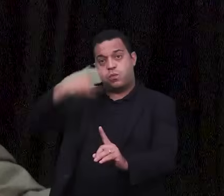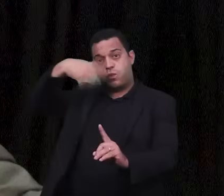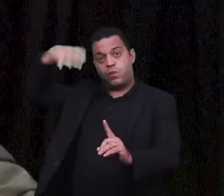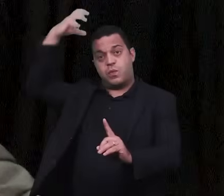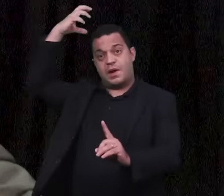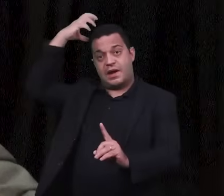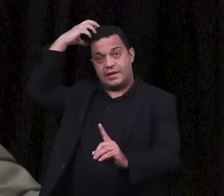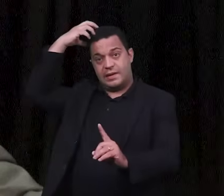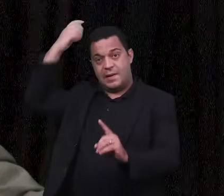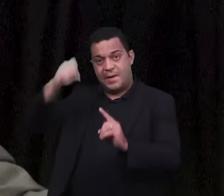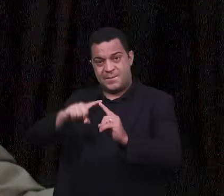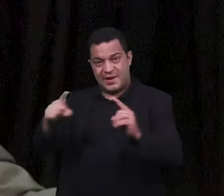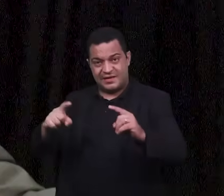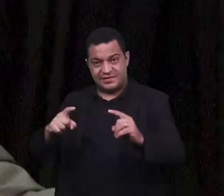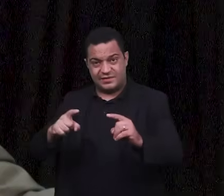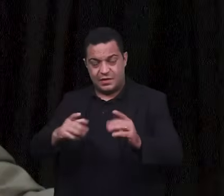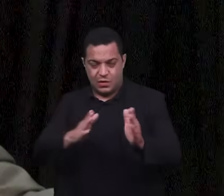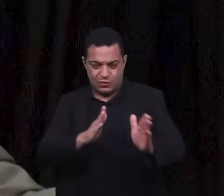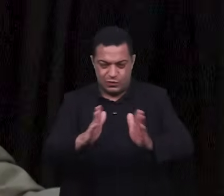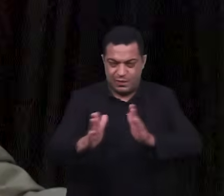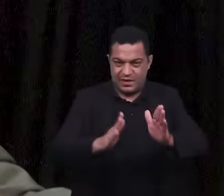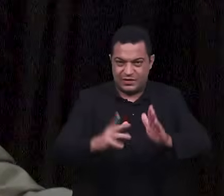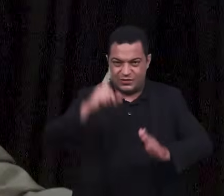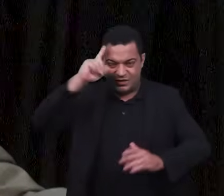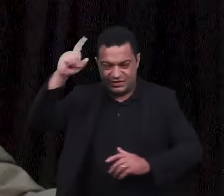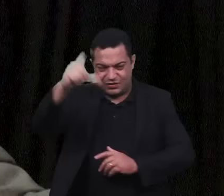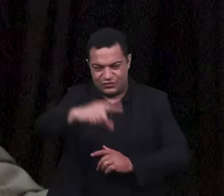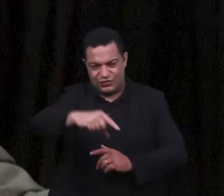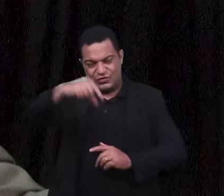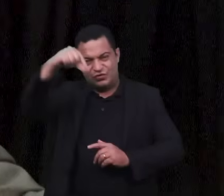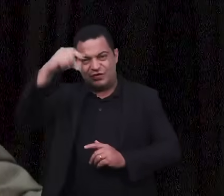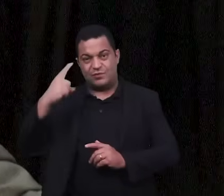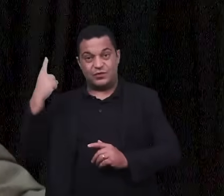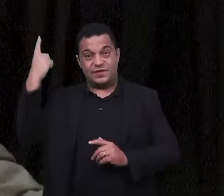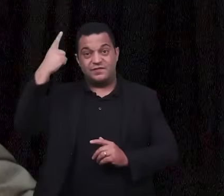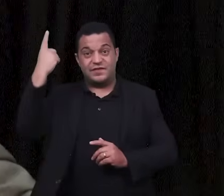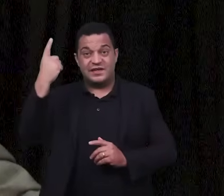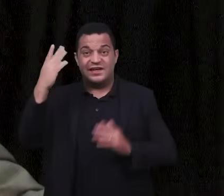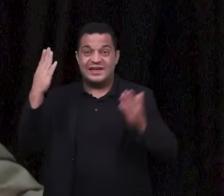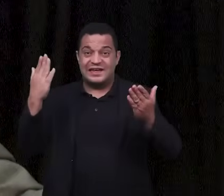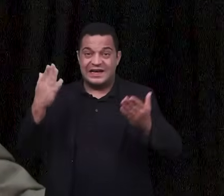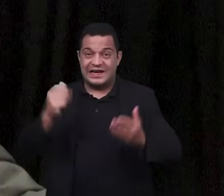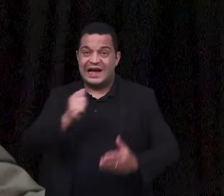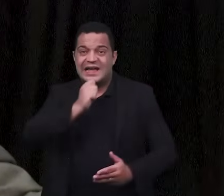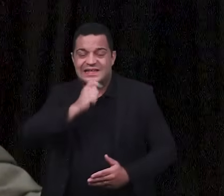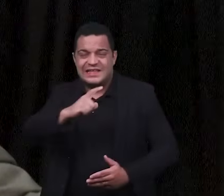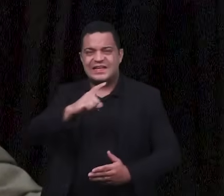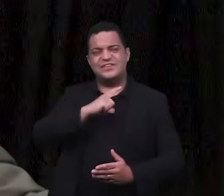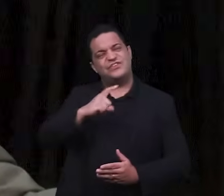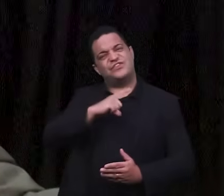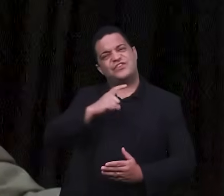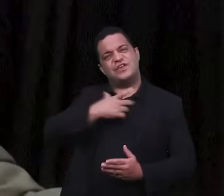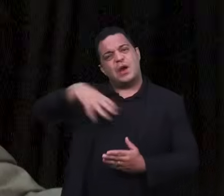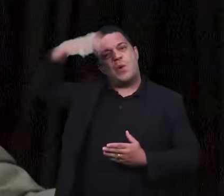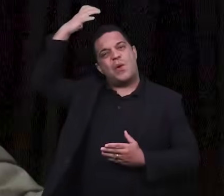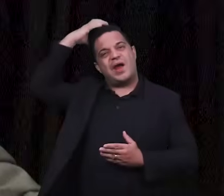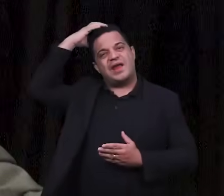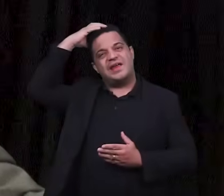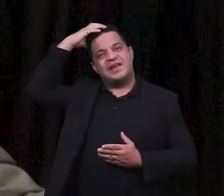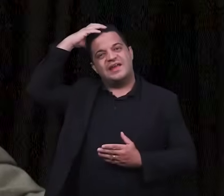um outro rei que estava exercendo a função antes dele, que era Saul. E Saul, fora da presença do